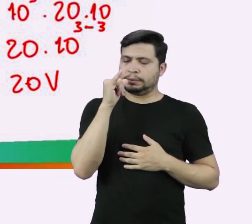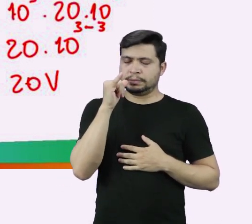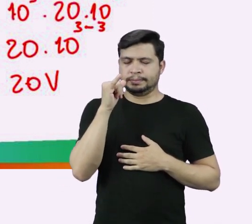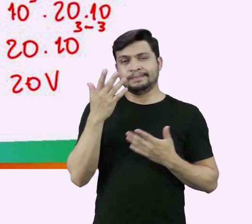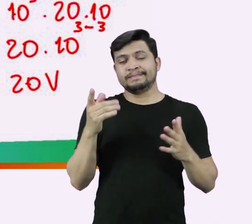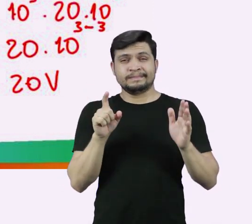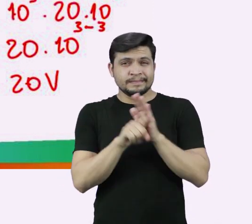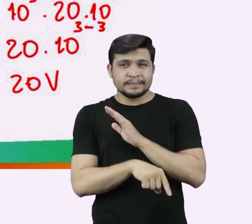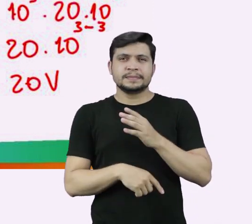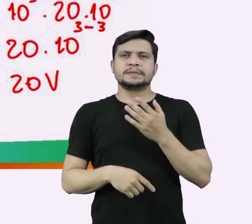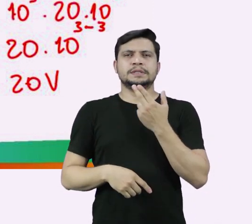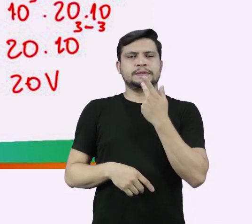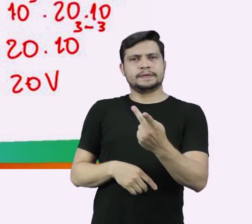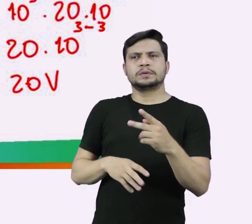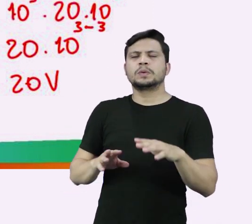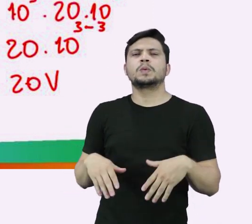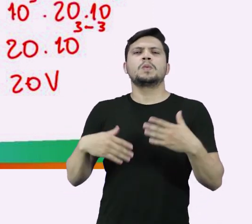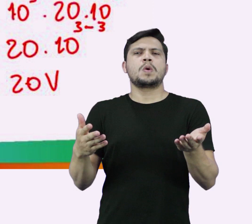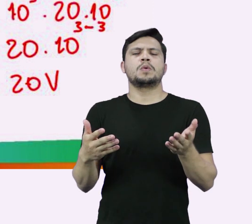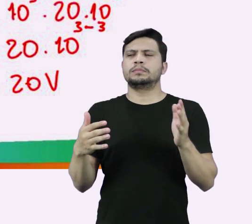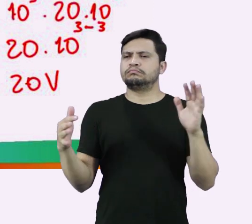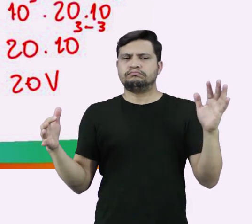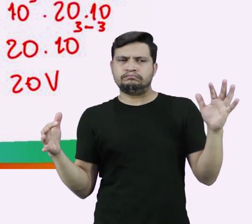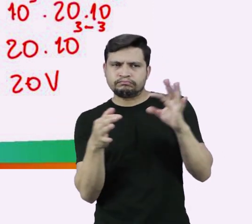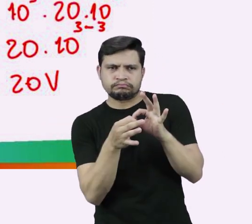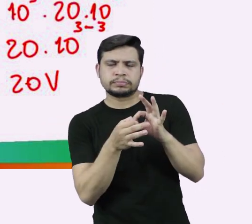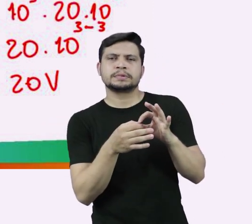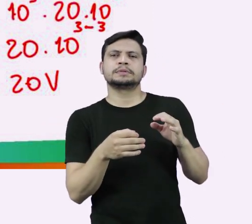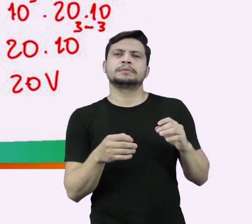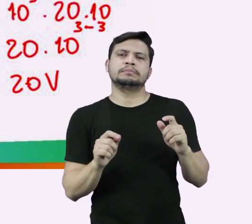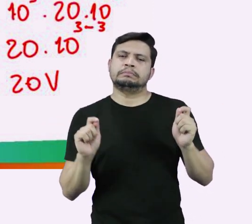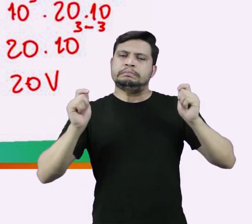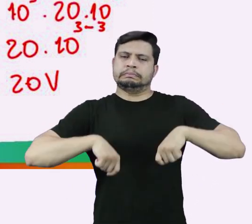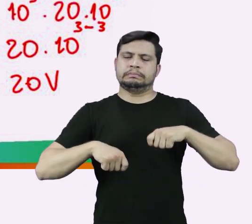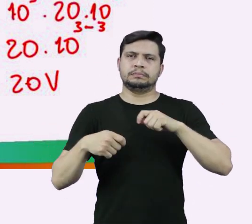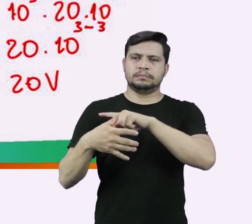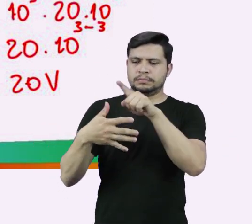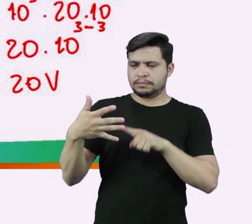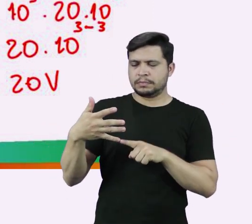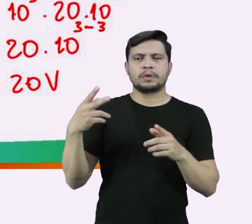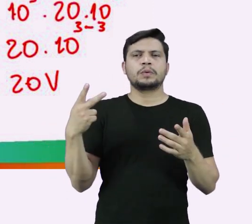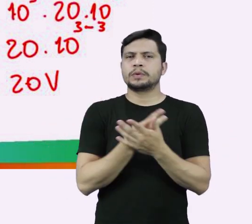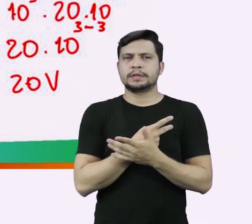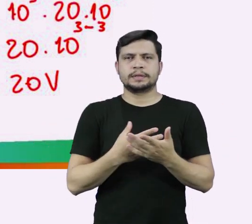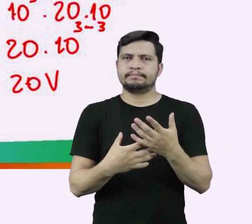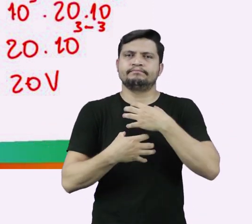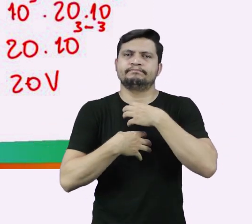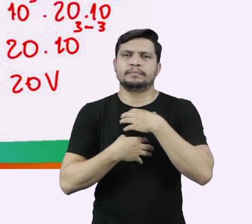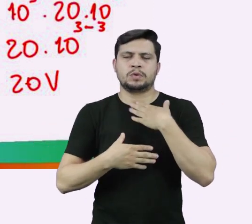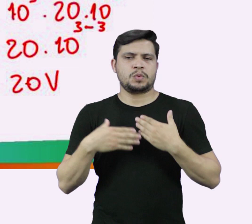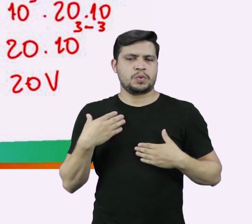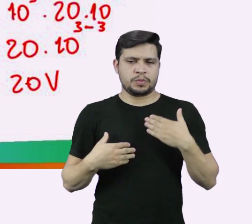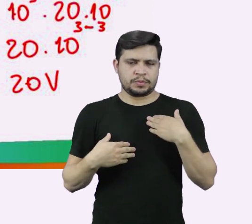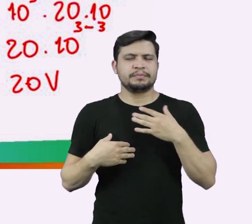né, a associação associada, no caso das opções aqui, capaz de gerar esse dano. Analisando, no caso aqui, todas